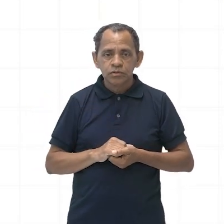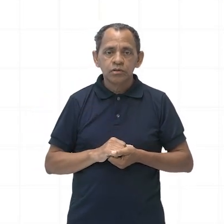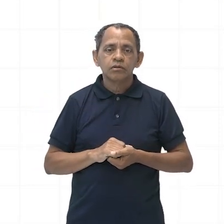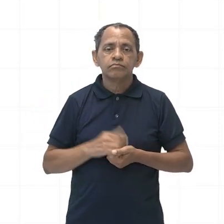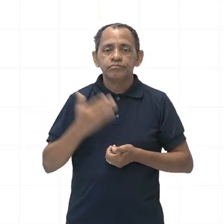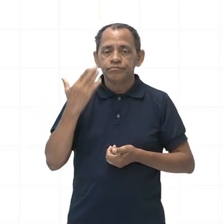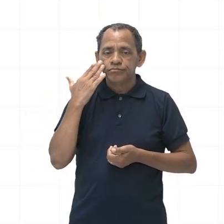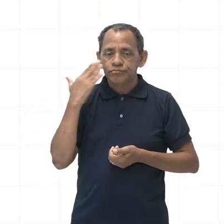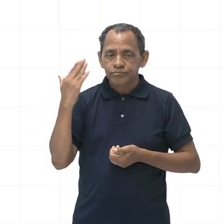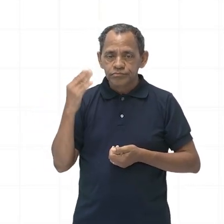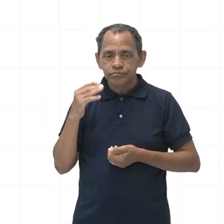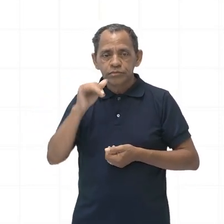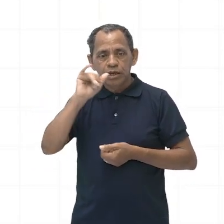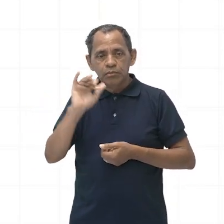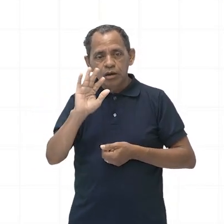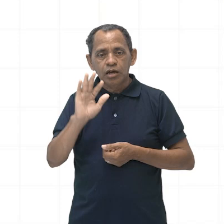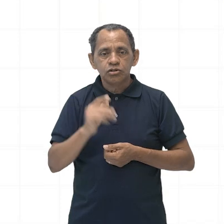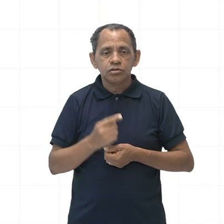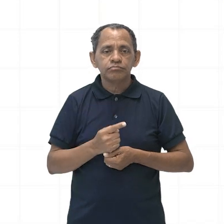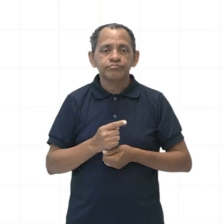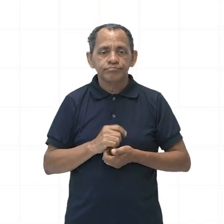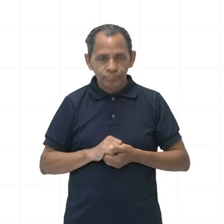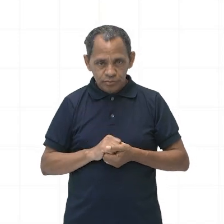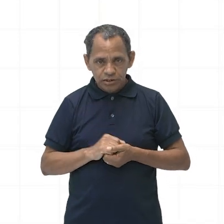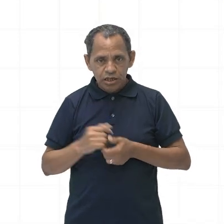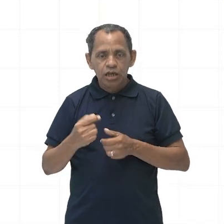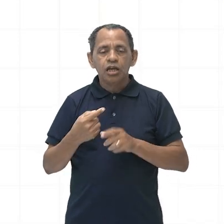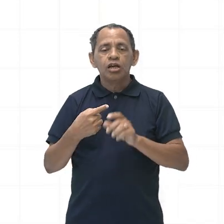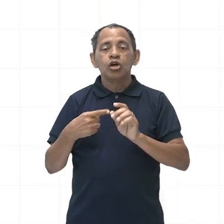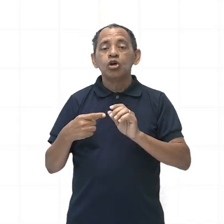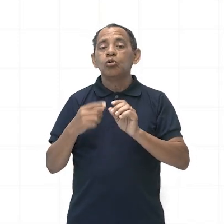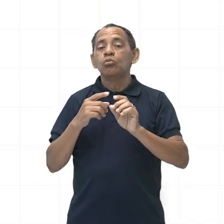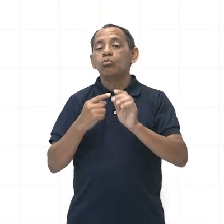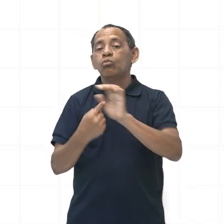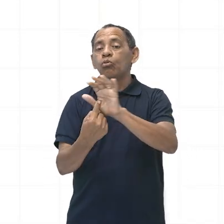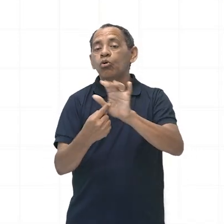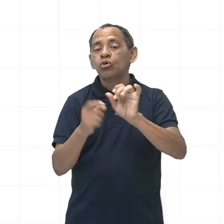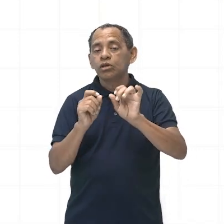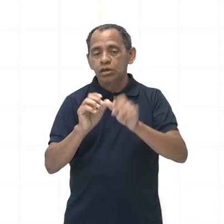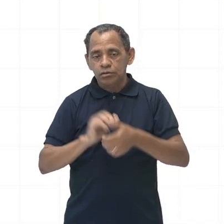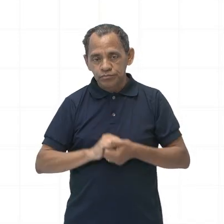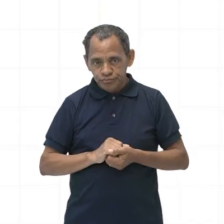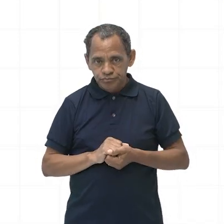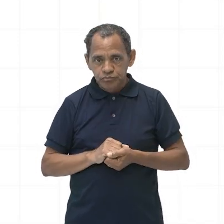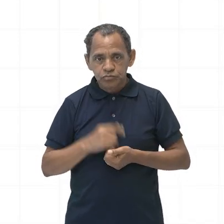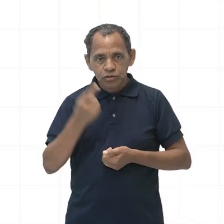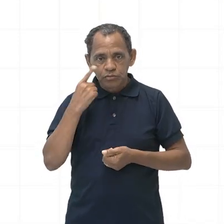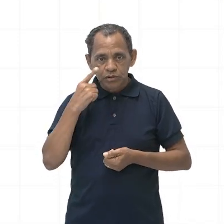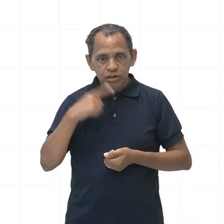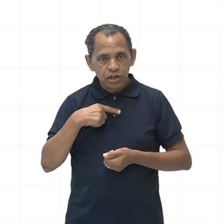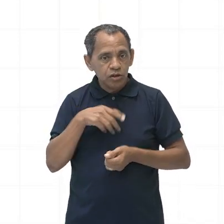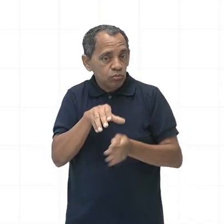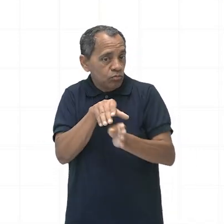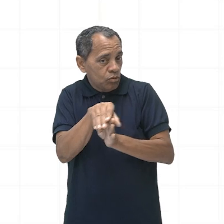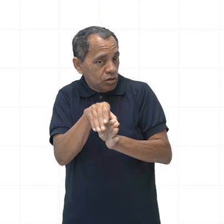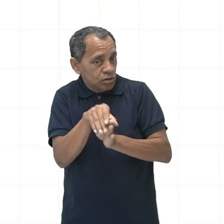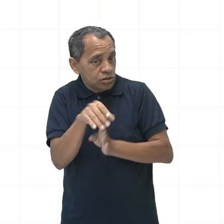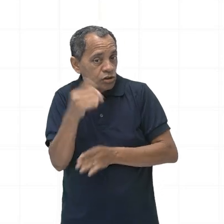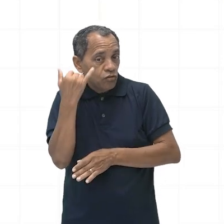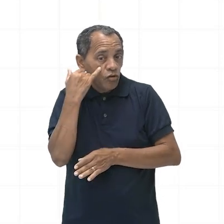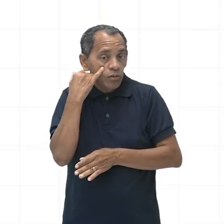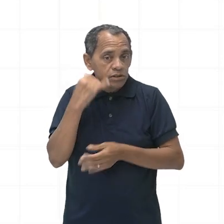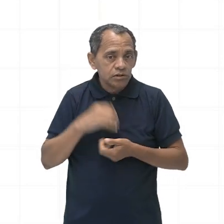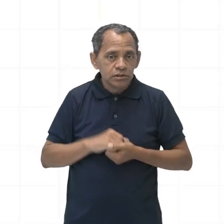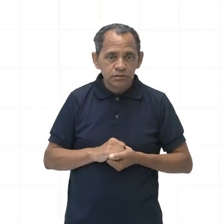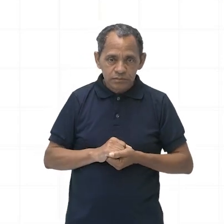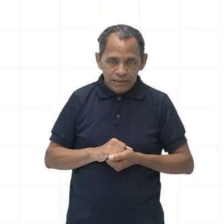é igual a menos 2. Então, ele vai estar em cima do menos 2. E observe que existe uma orientação. Ó. Sempre quem